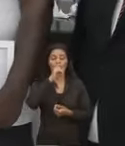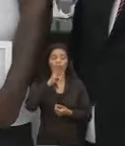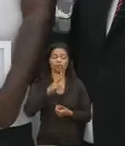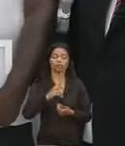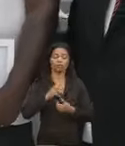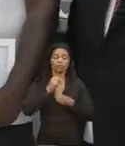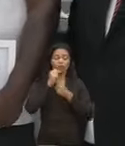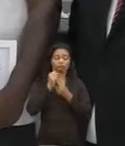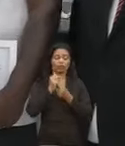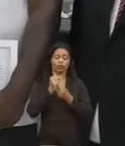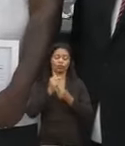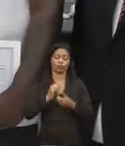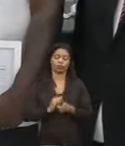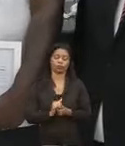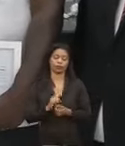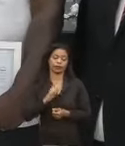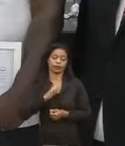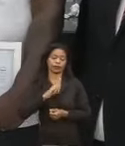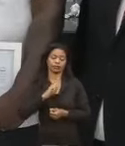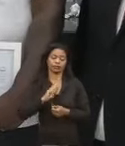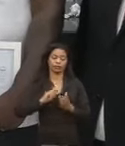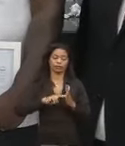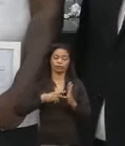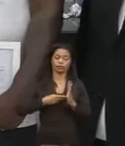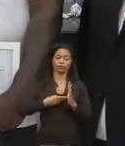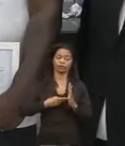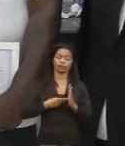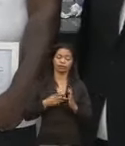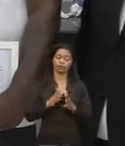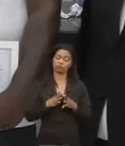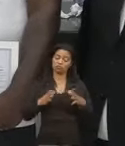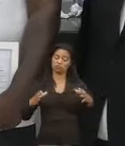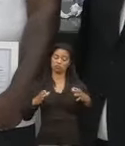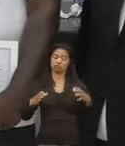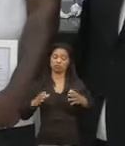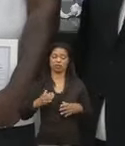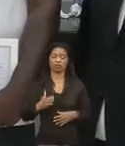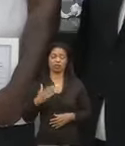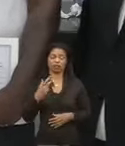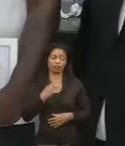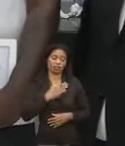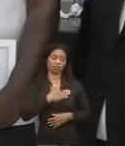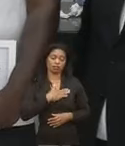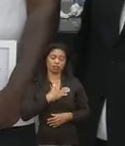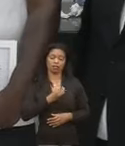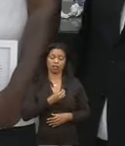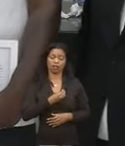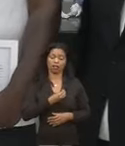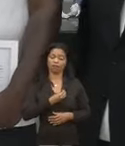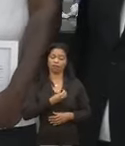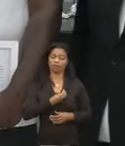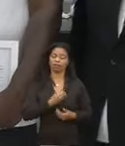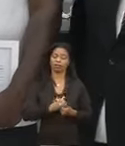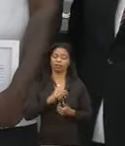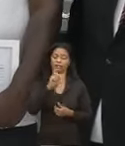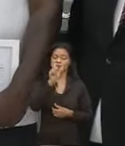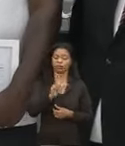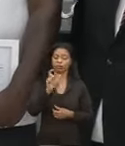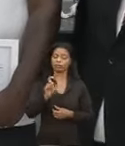forte e que tem um significado muito grande na vida das pessoas que precisam